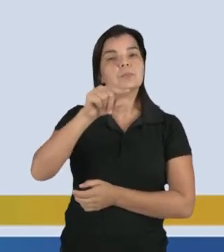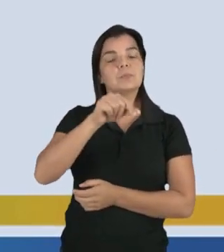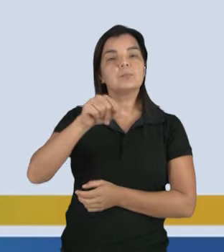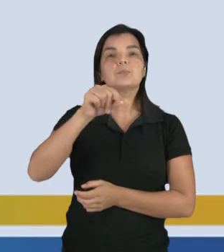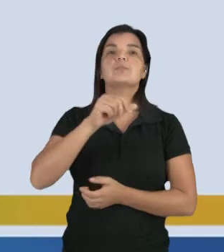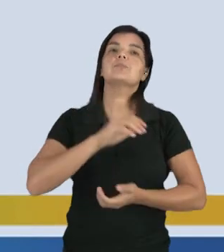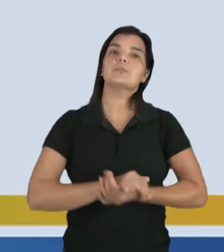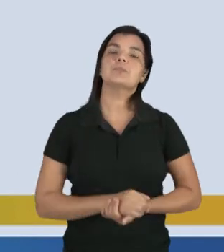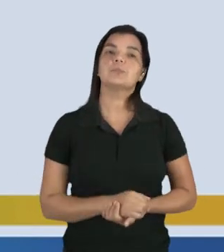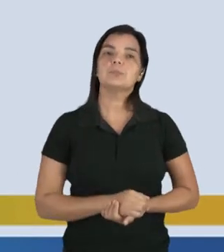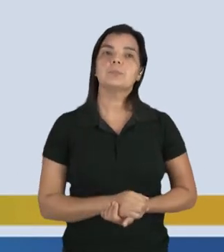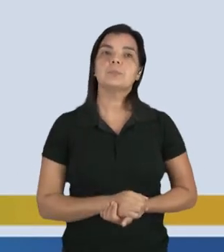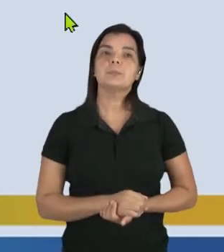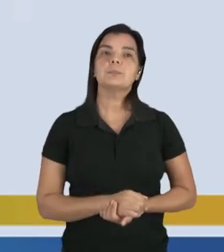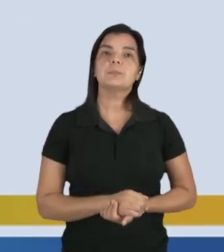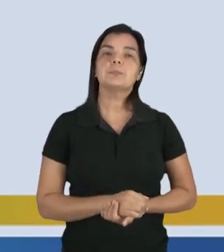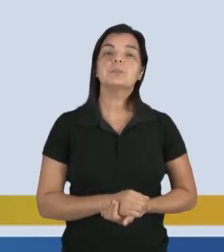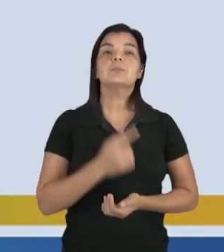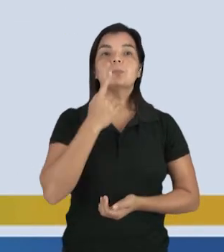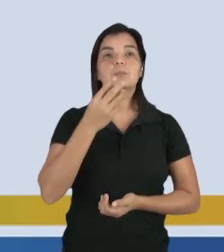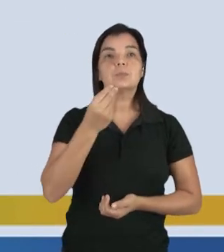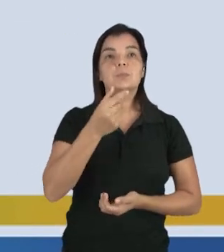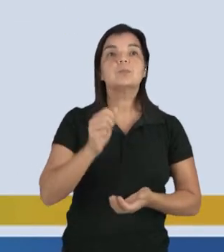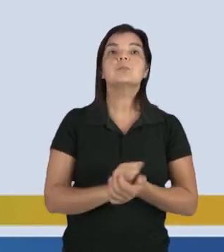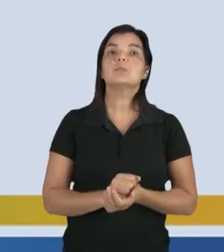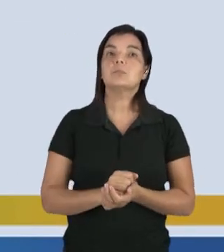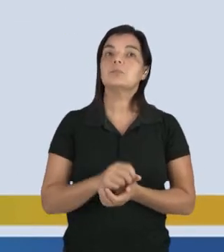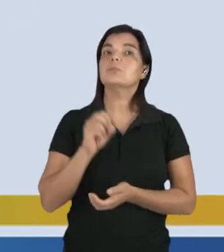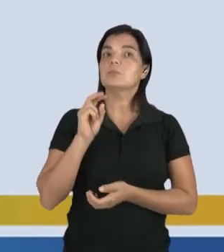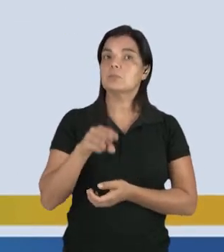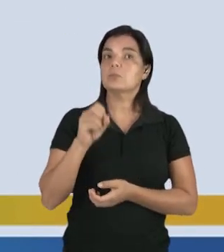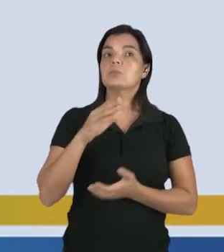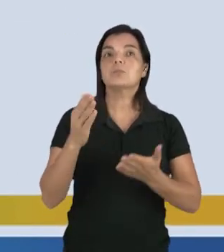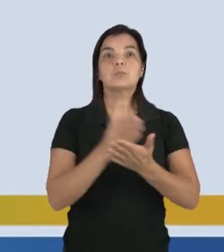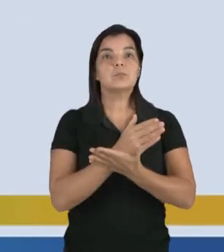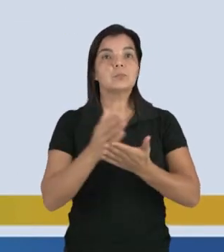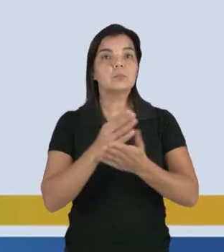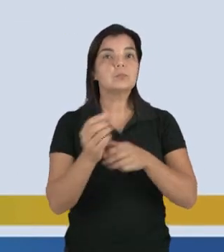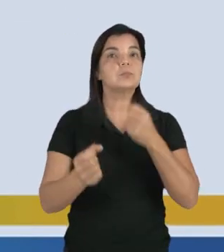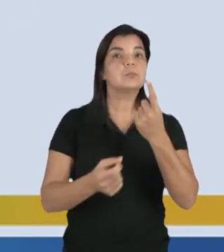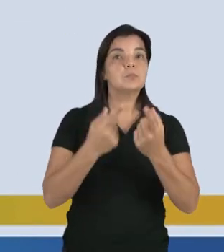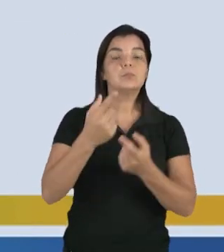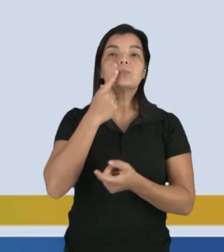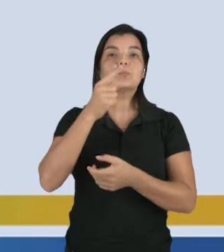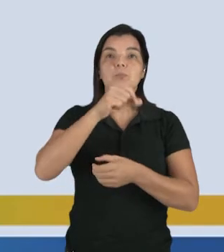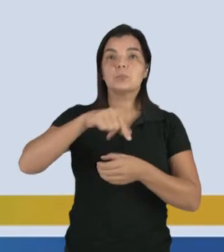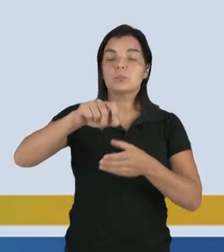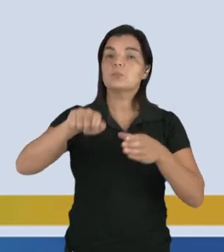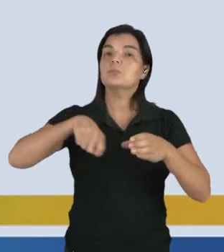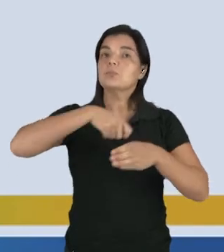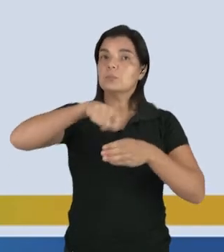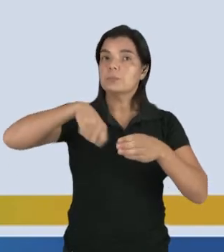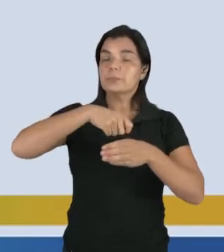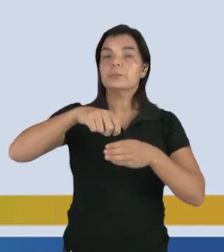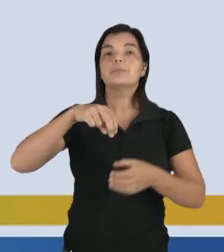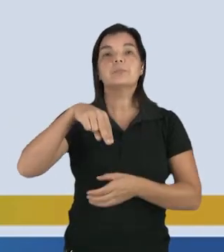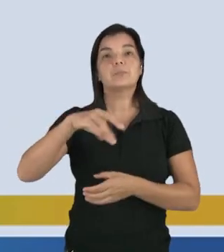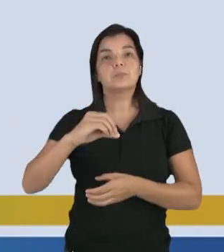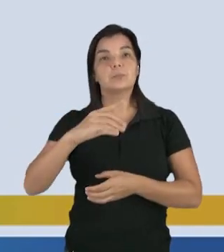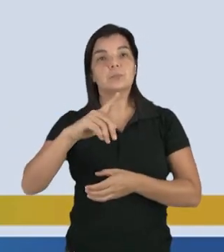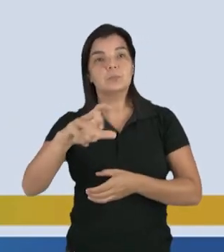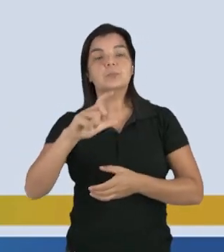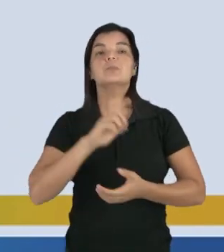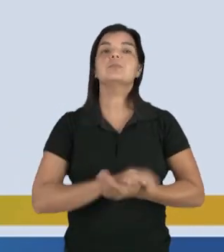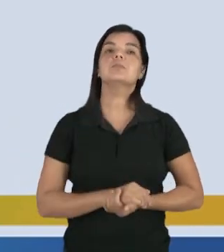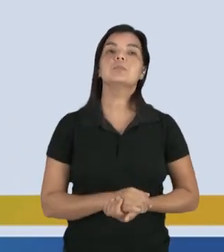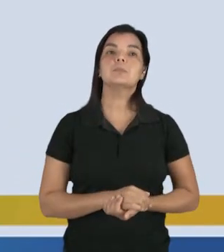relacionada aos sentidos. O sabor é salgado. São venenosos, com algumas exceções, como o sal de cozinha, o cloreto